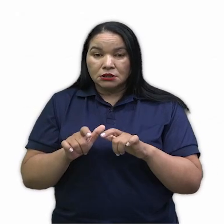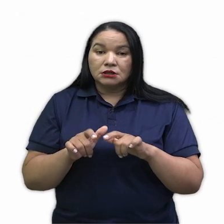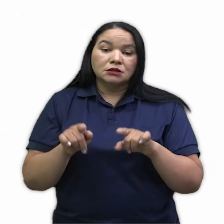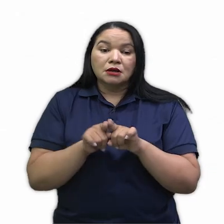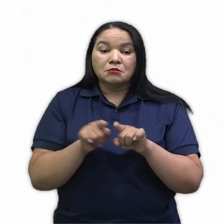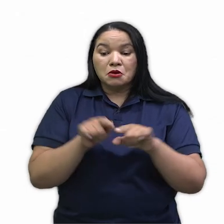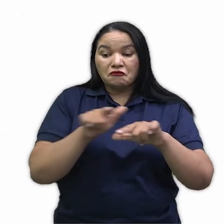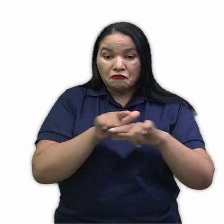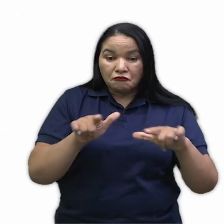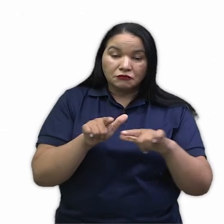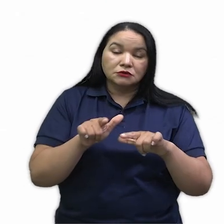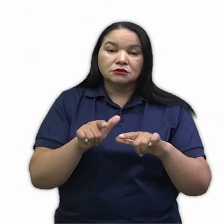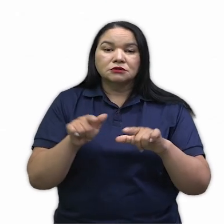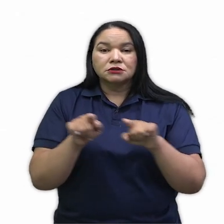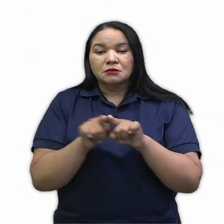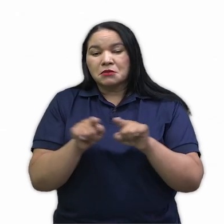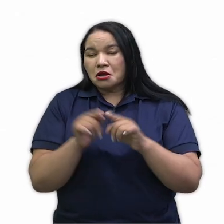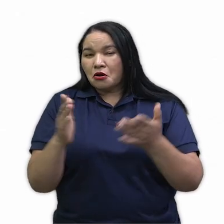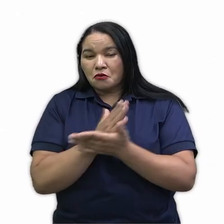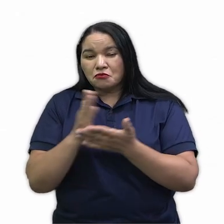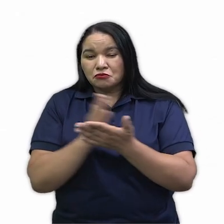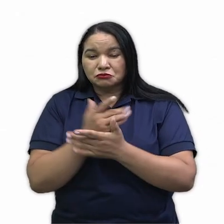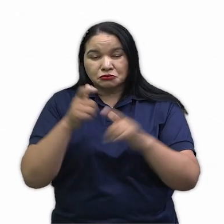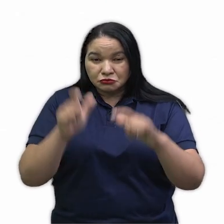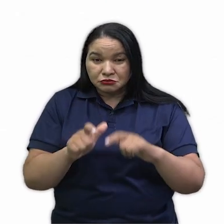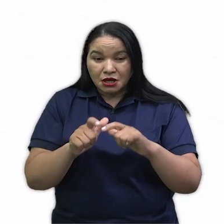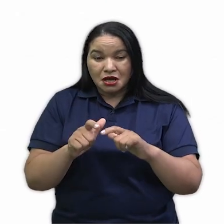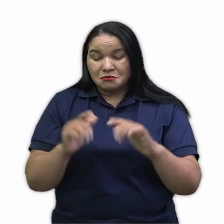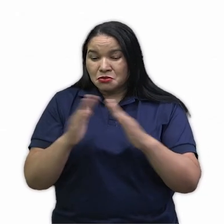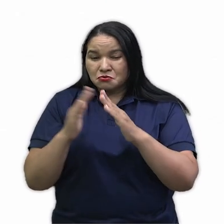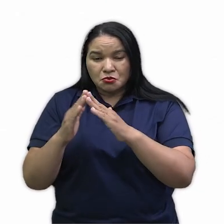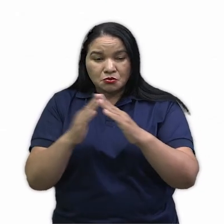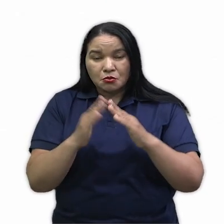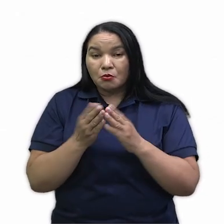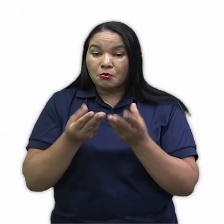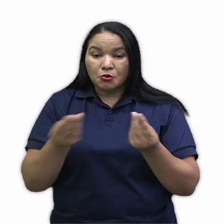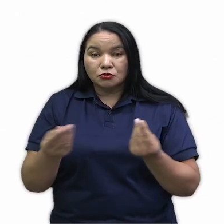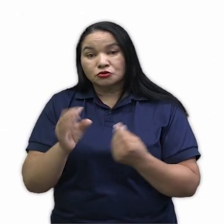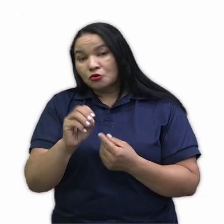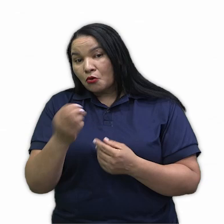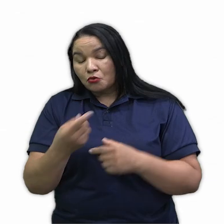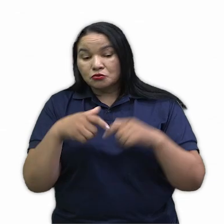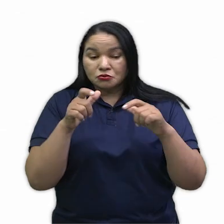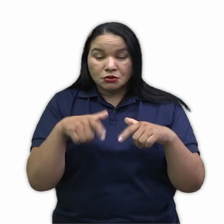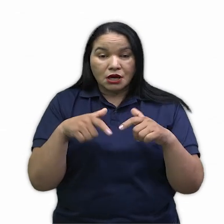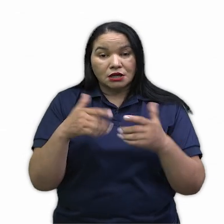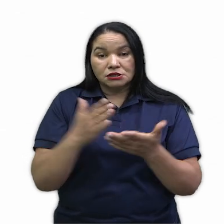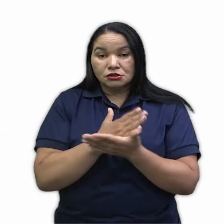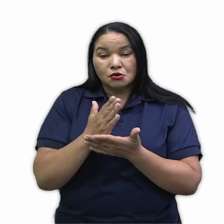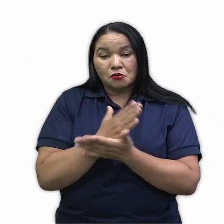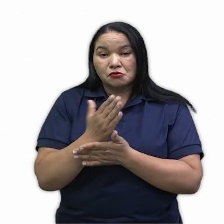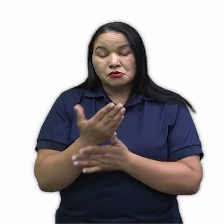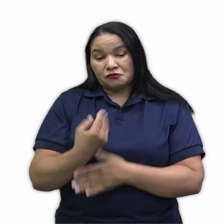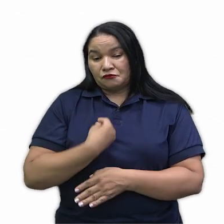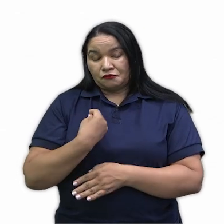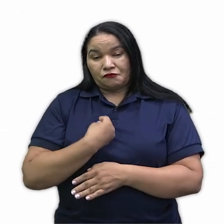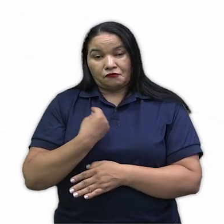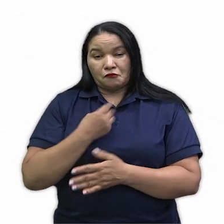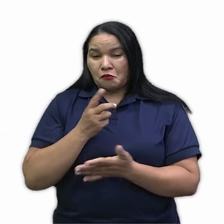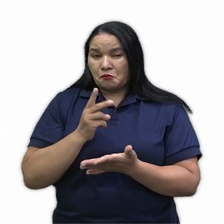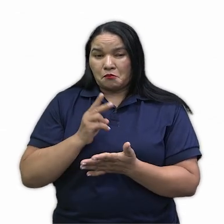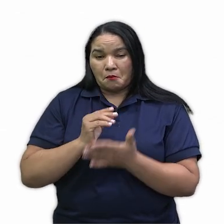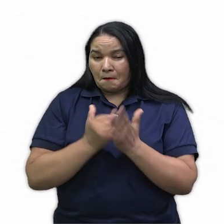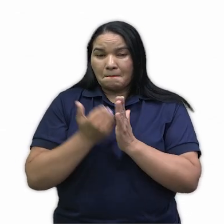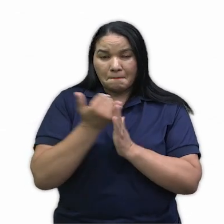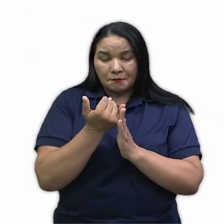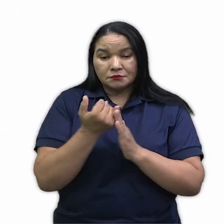demográficos ou muita gente morando em determinado local, a faixa etária, as pessoas estão vivendo mais em vários países desenvolvidos,